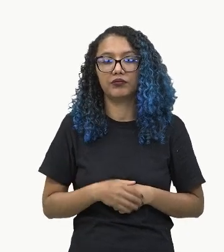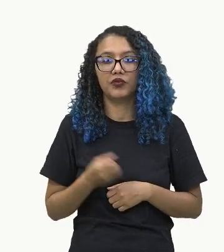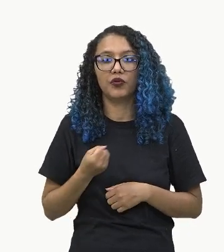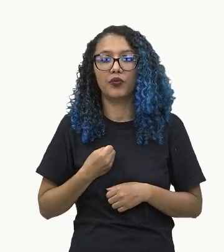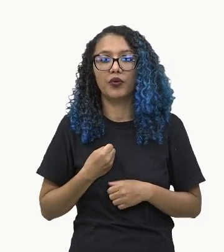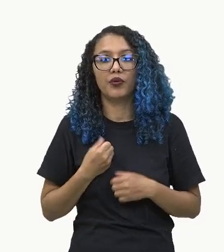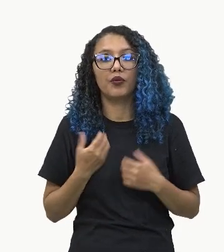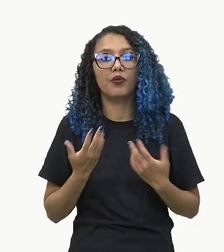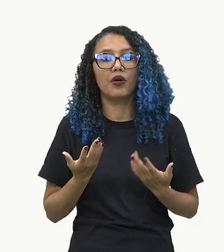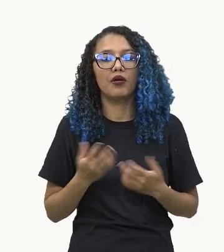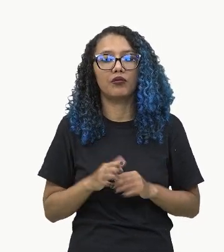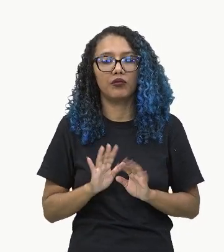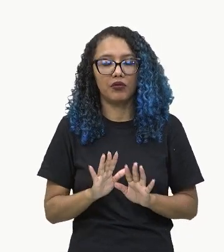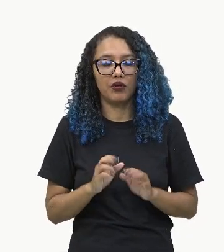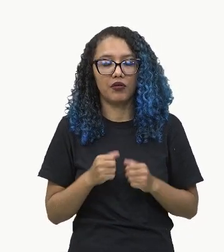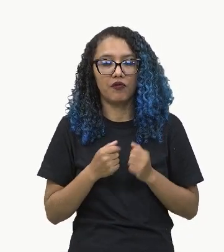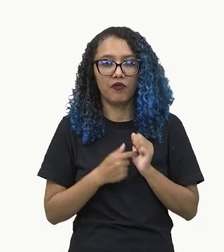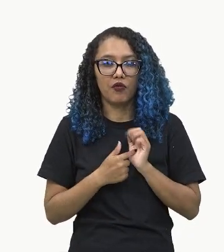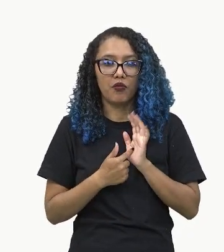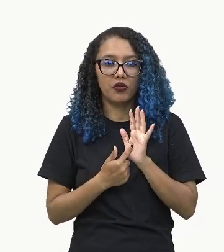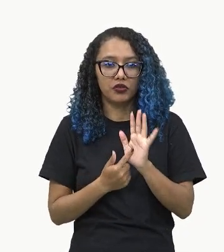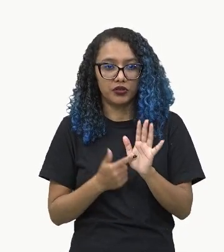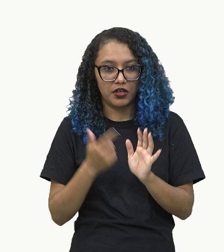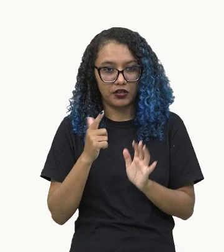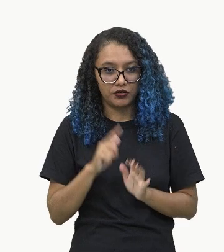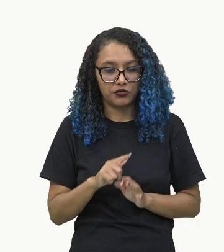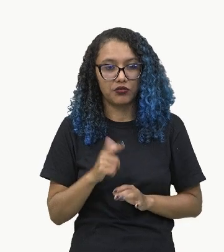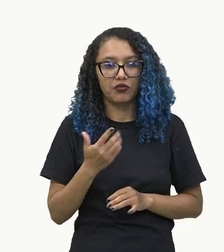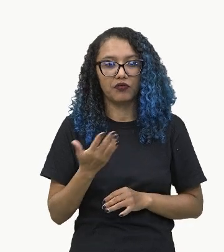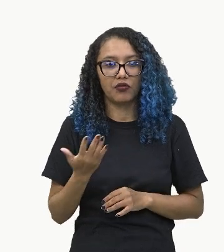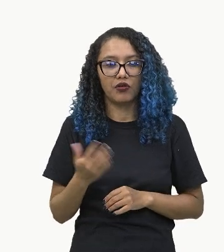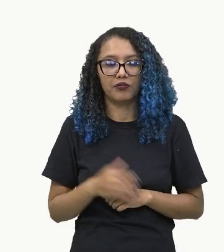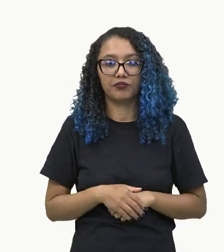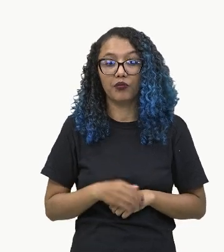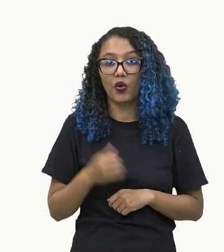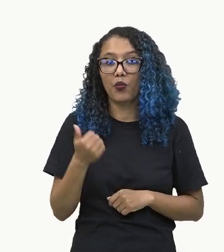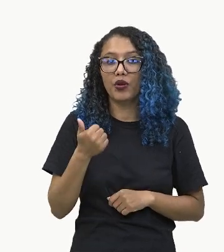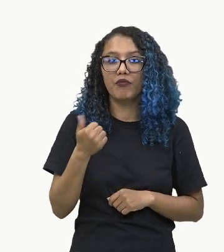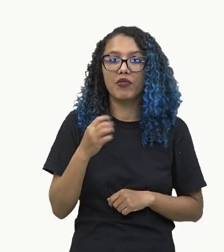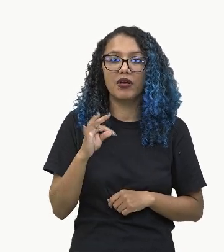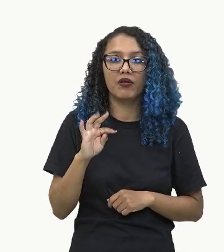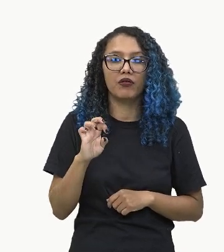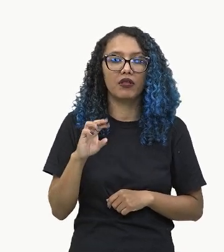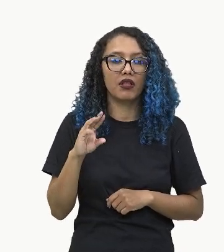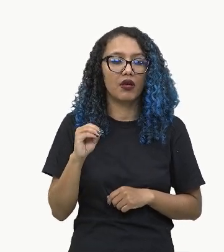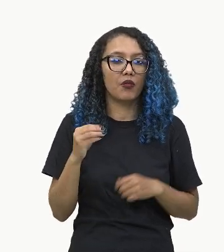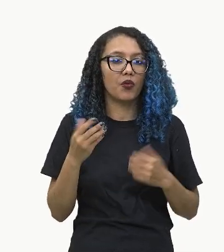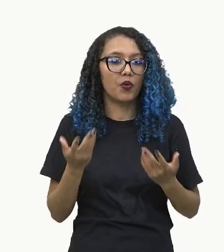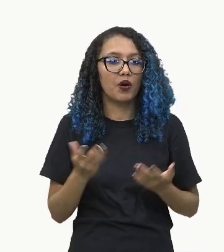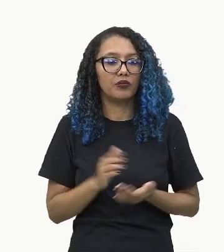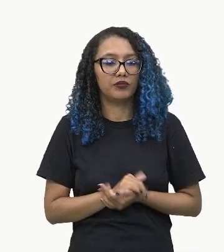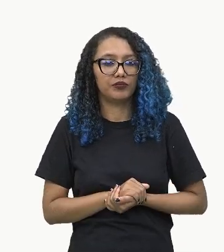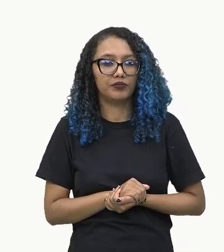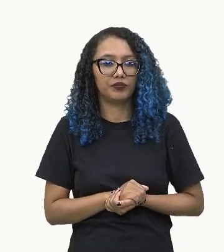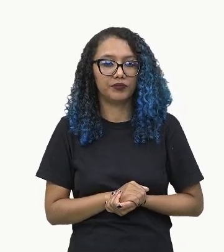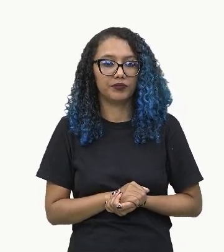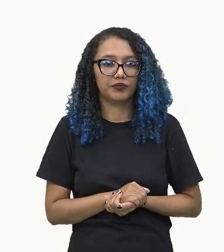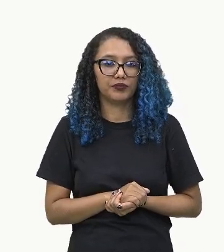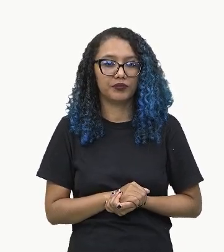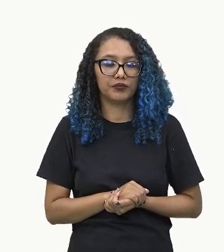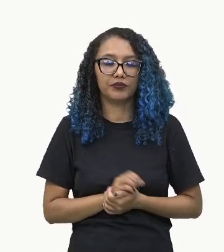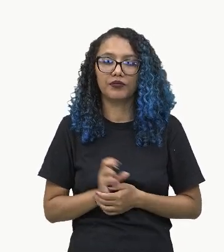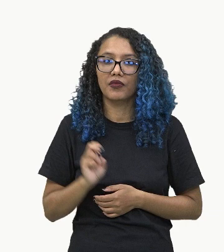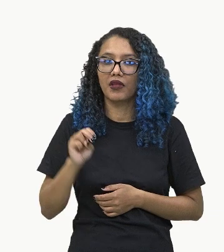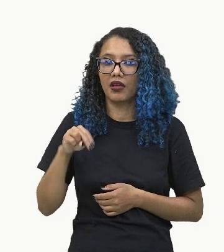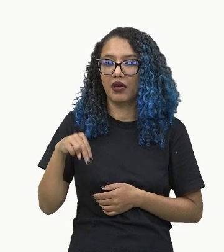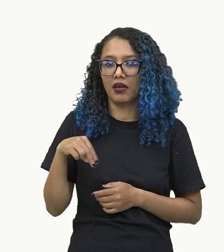termo? Eu vou até escrever aqui para a gente não esquecer. Ó. O meu primeiro termo vai ser ó, o